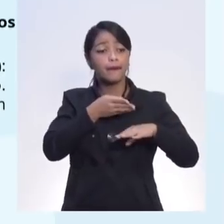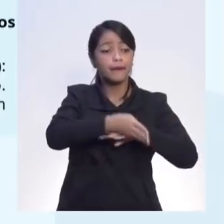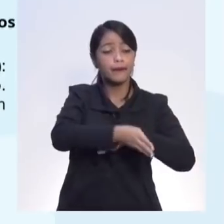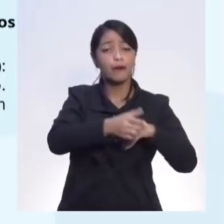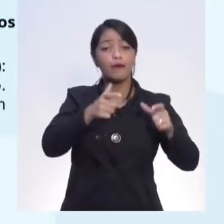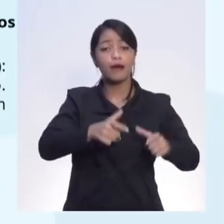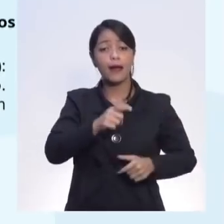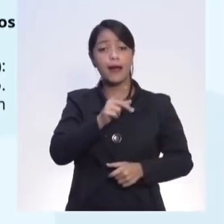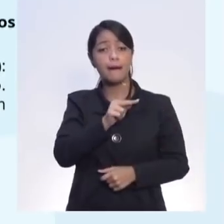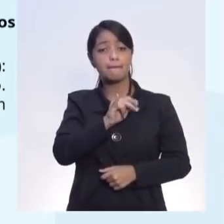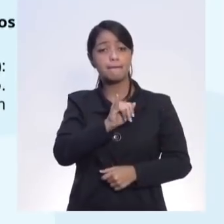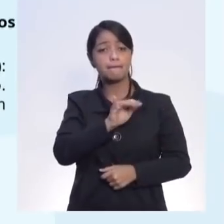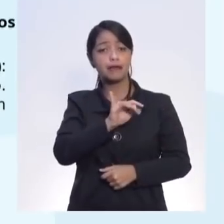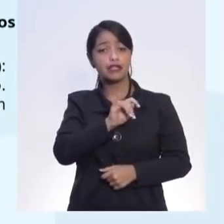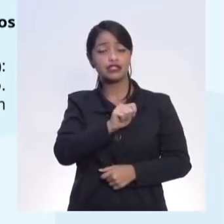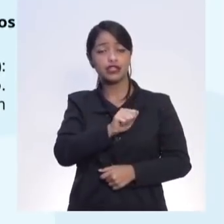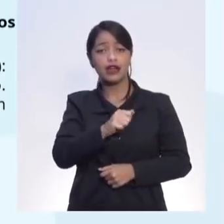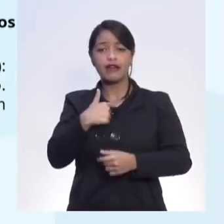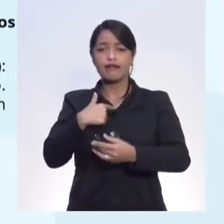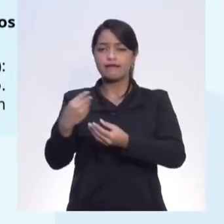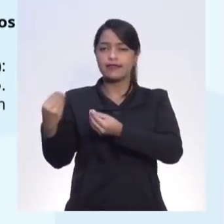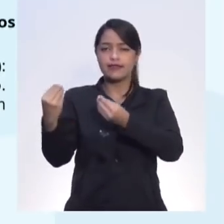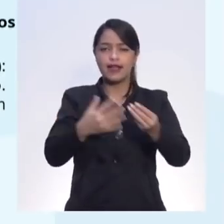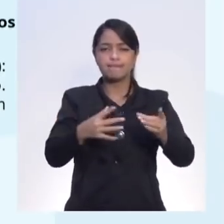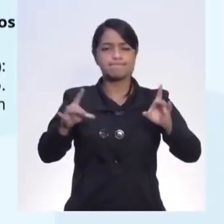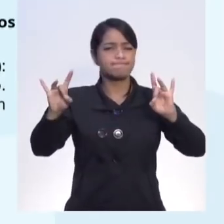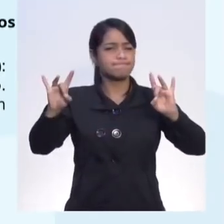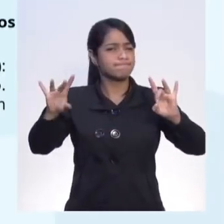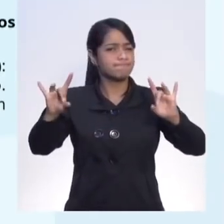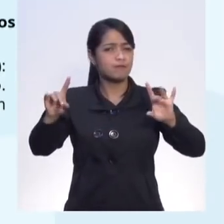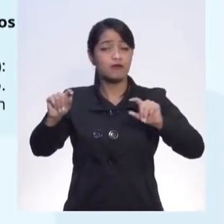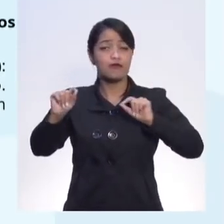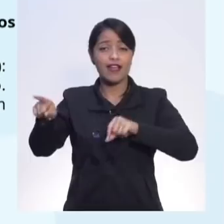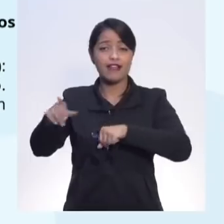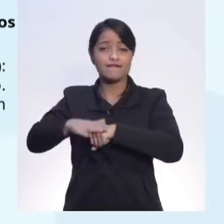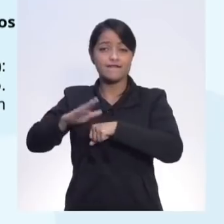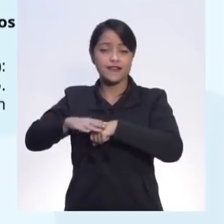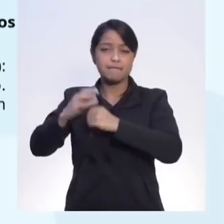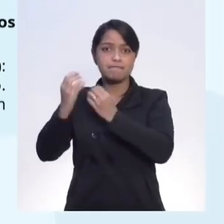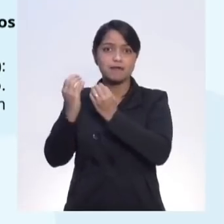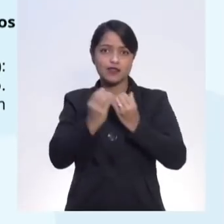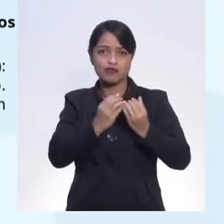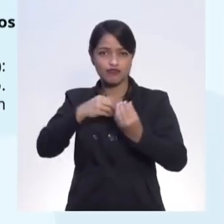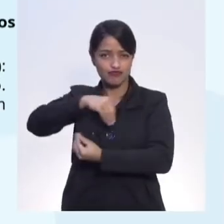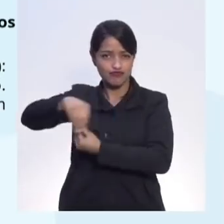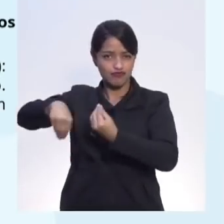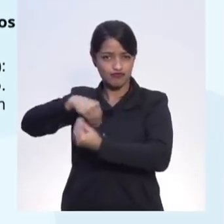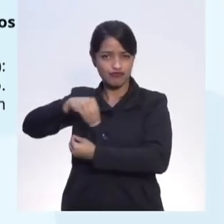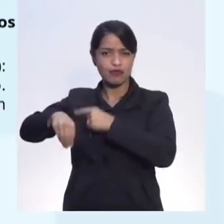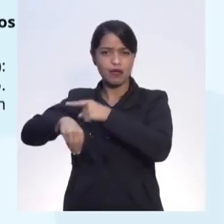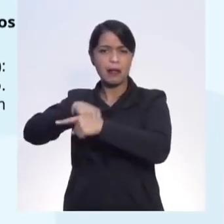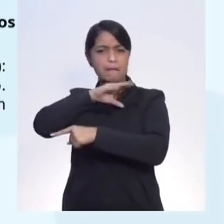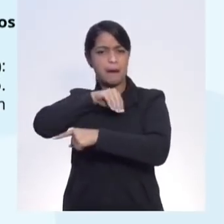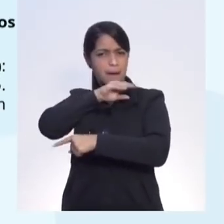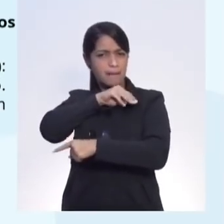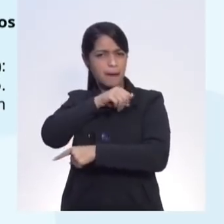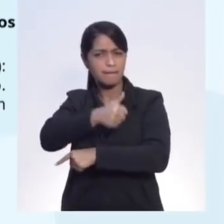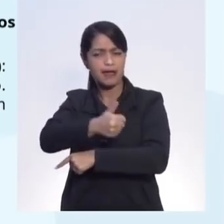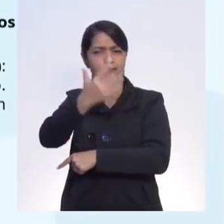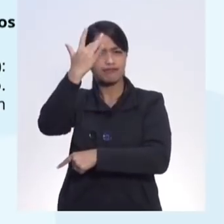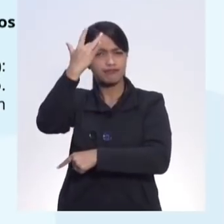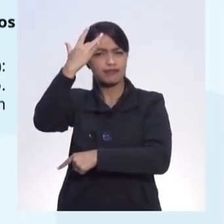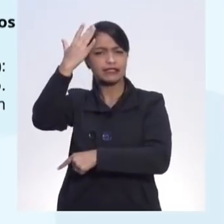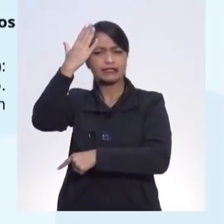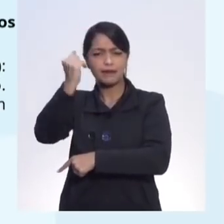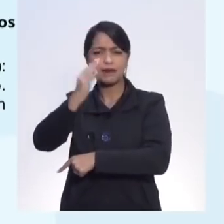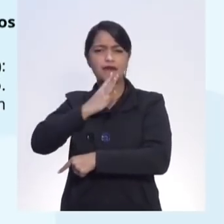maiores prodígios do mundo, um milhoide, que falava muito bem, sabia 1000 coisas e não tirava a cartolinha da cabeça.